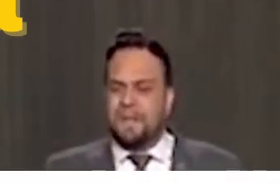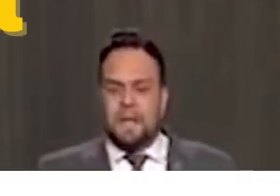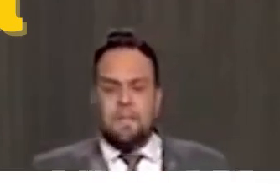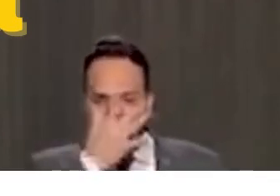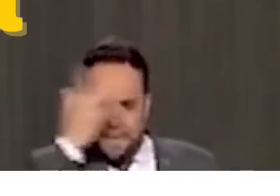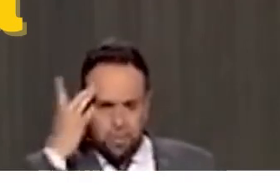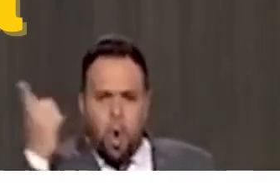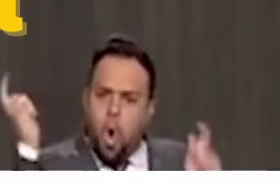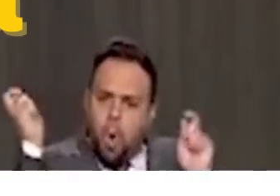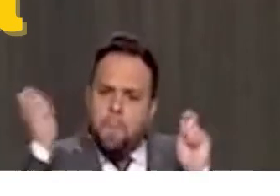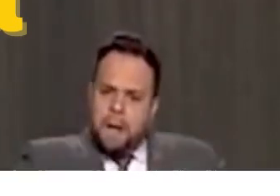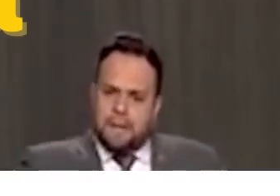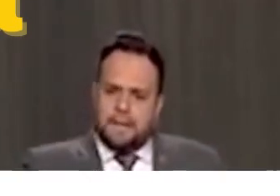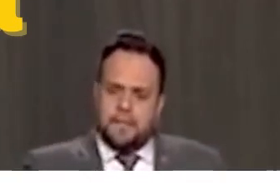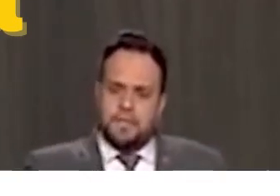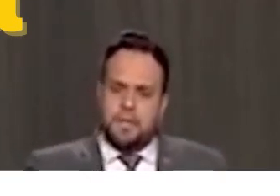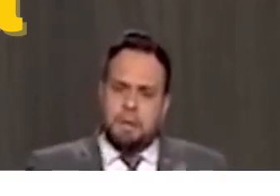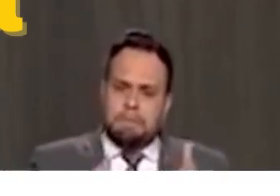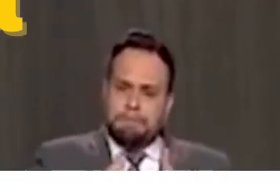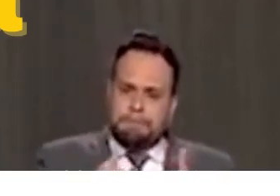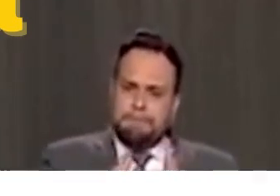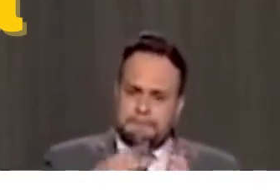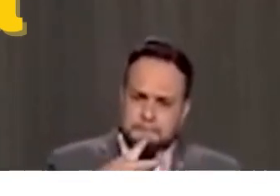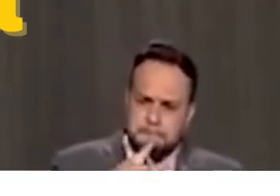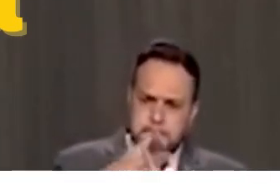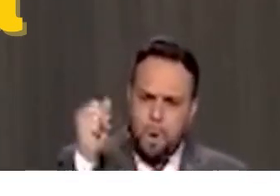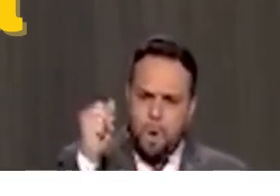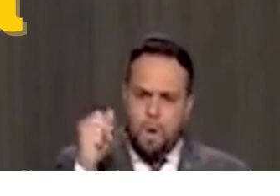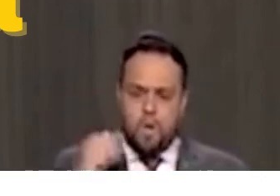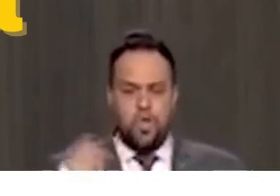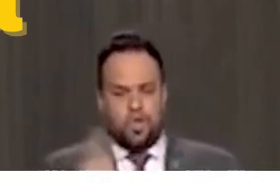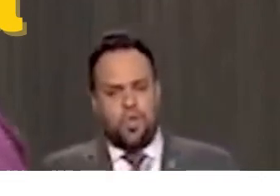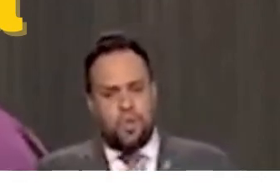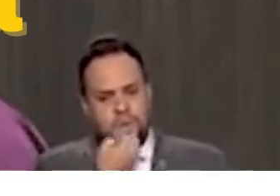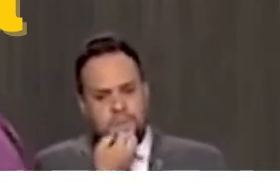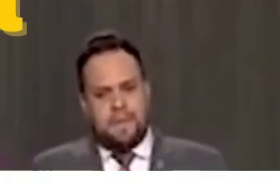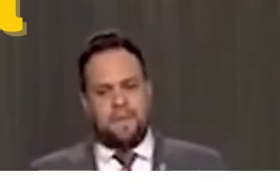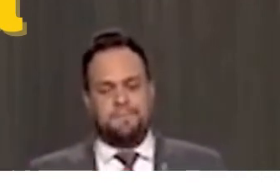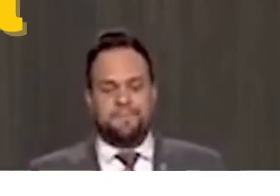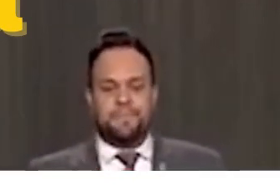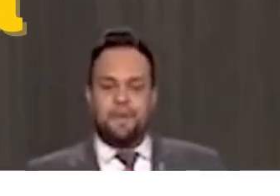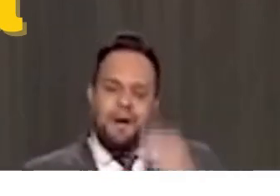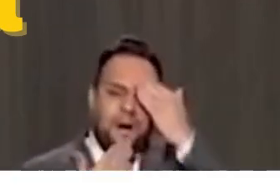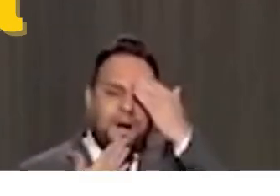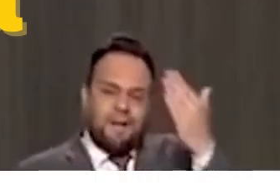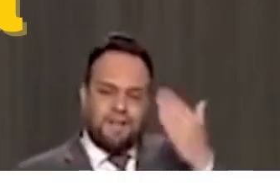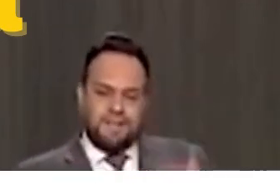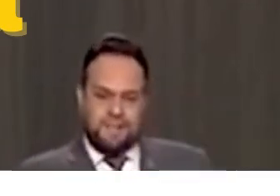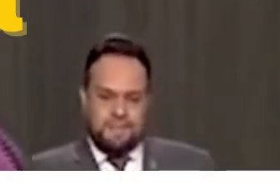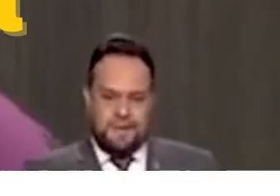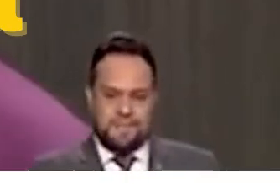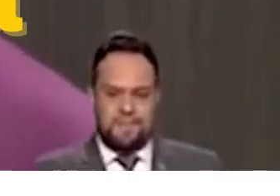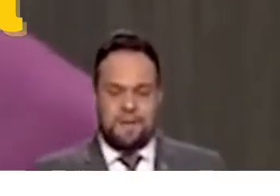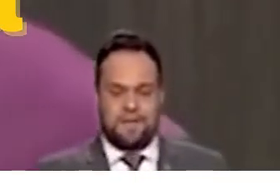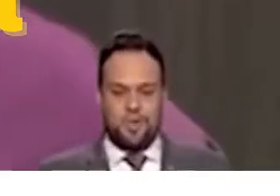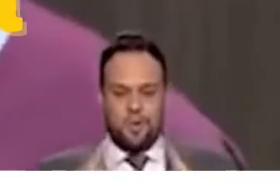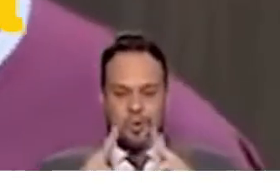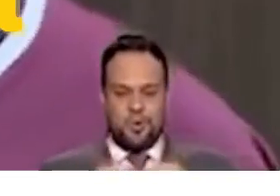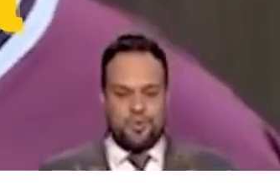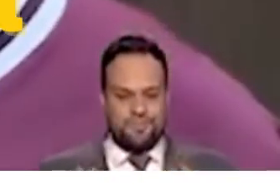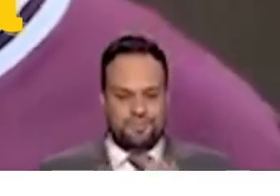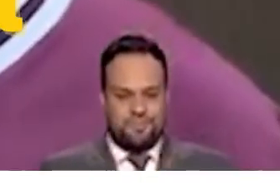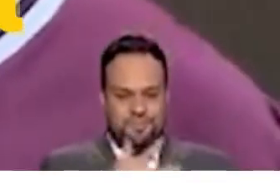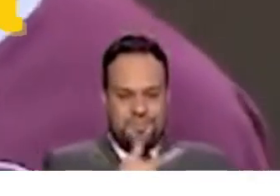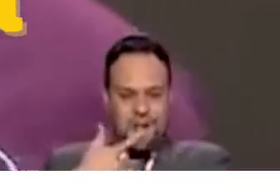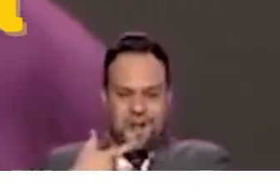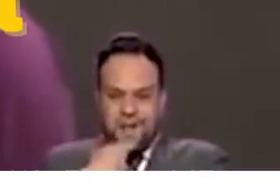e competente para vencer esse obstáculo para o bem de todos nós. Agradecemos a participação de todos e está encerrada essa